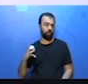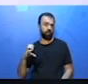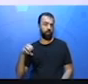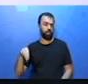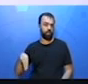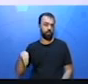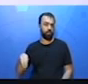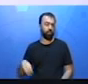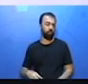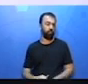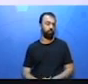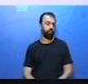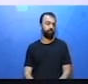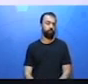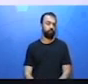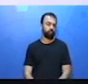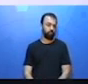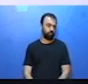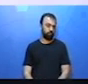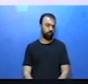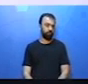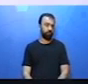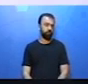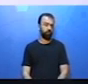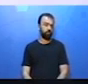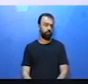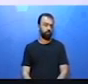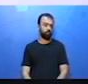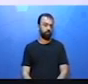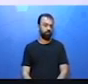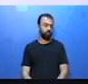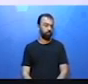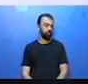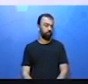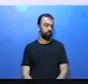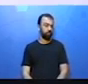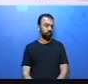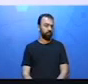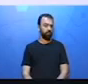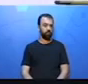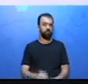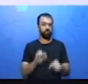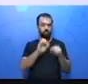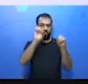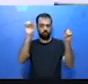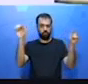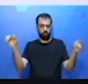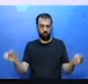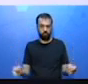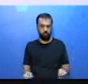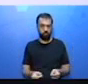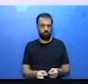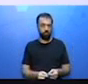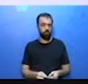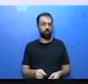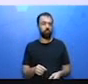6, foi para depois do 2. Então, o comprimento daquela circunferência,